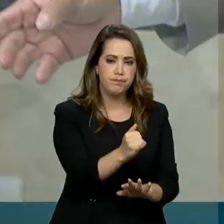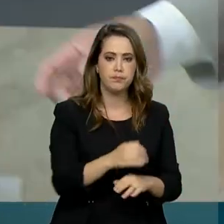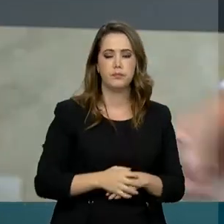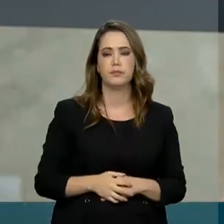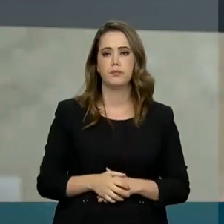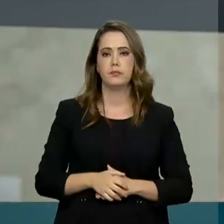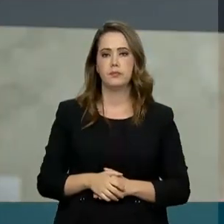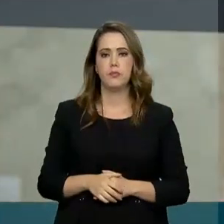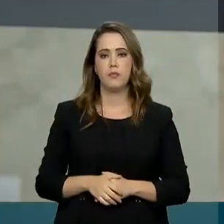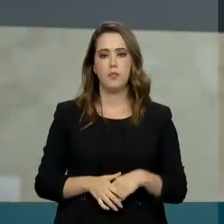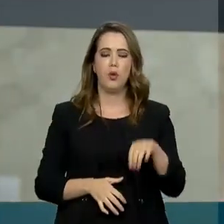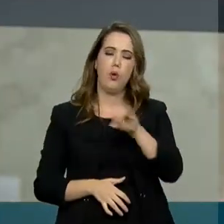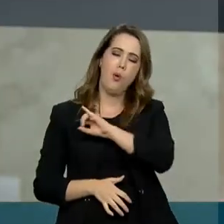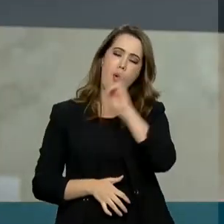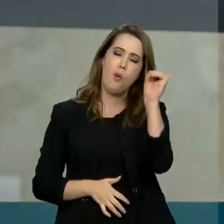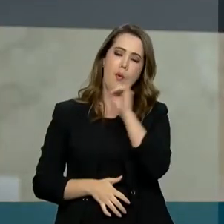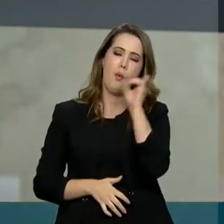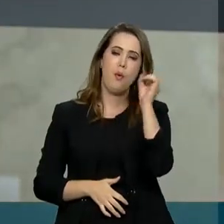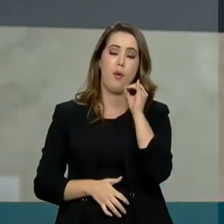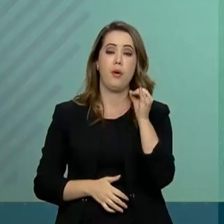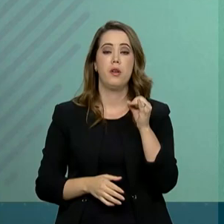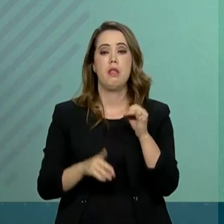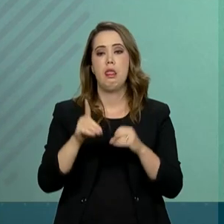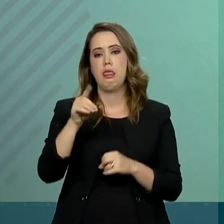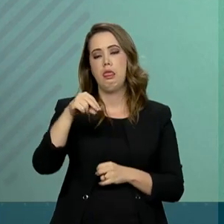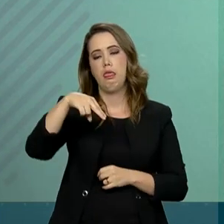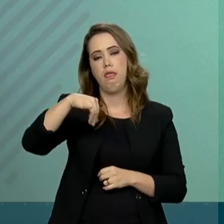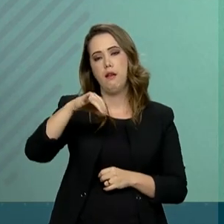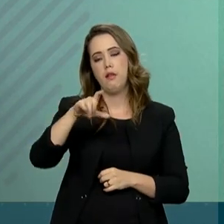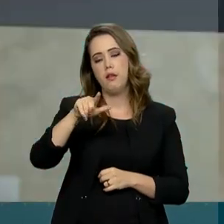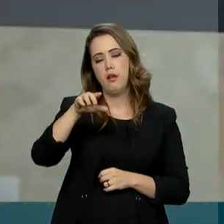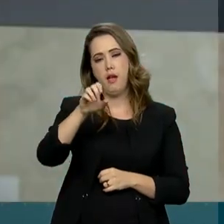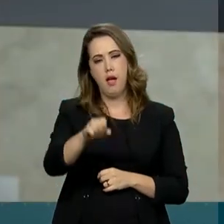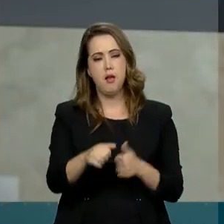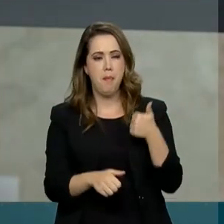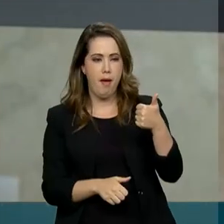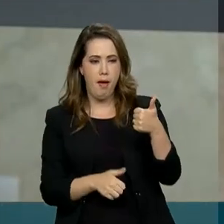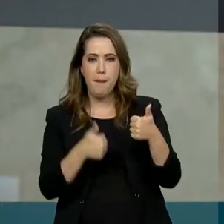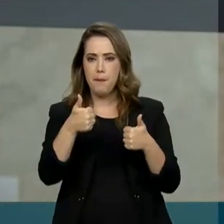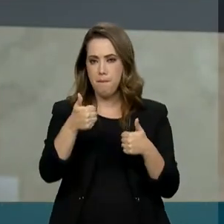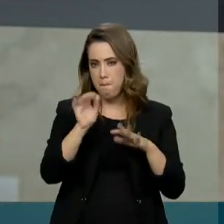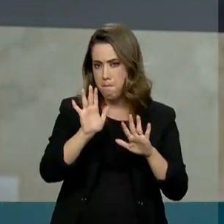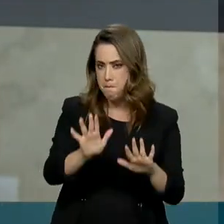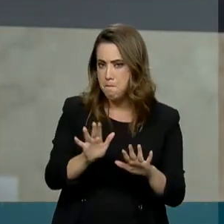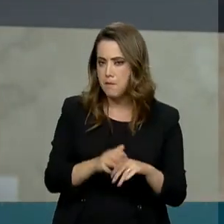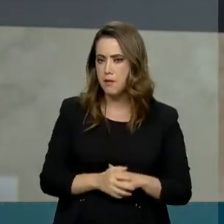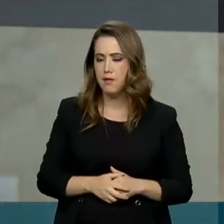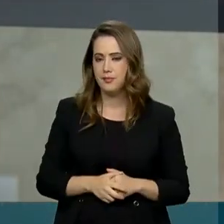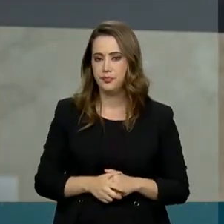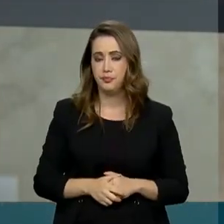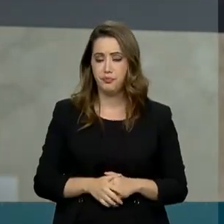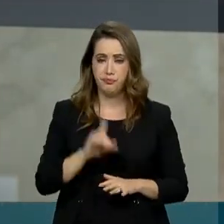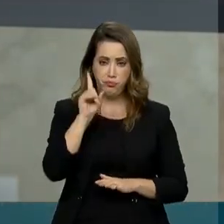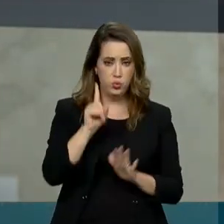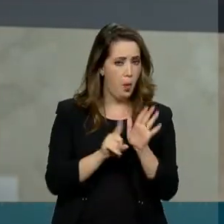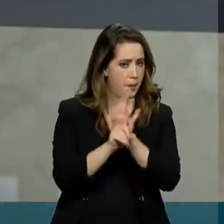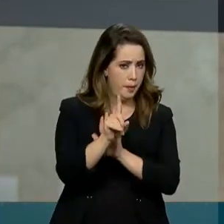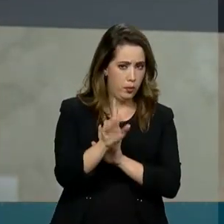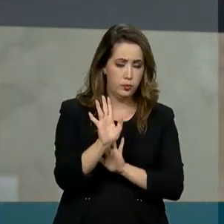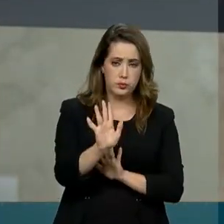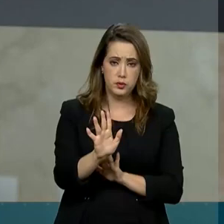o porta voz daniel brands da folha de são paulo do euro não não é só pra fazer uma pergunta hoje é a comissão é que está